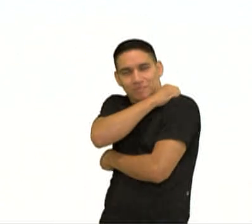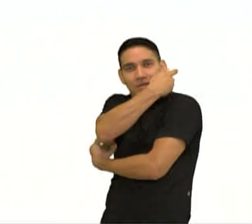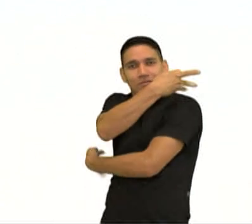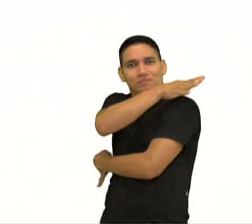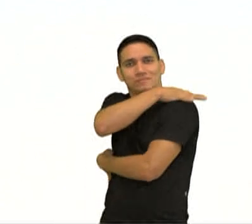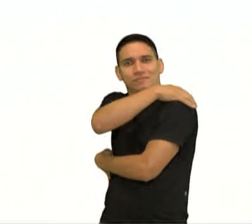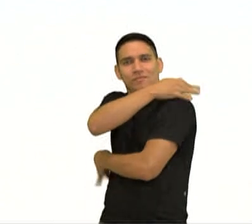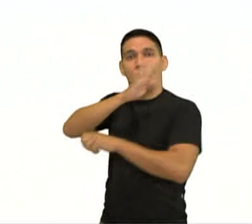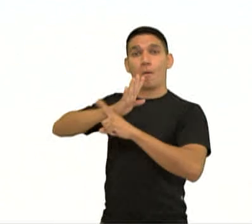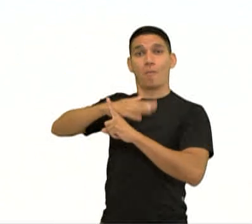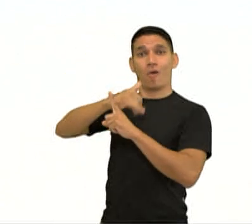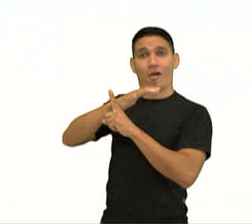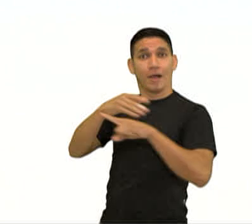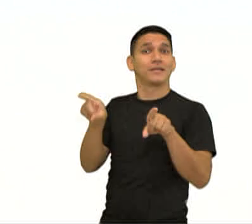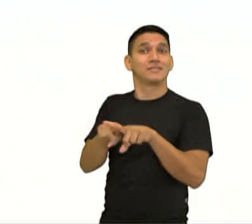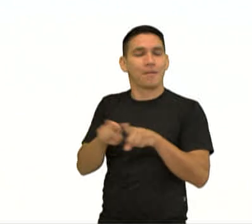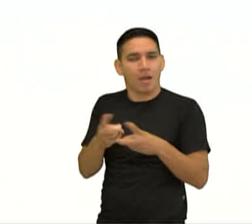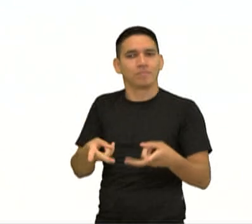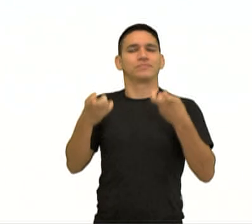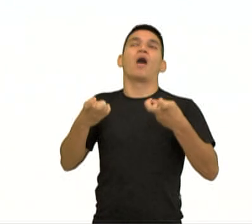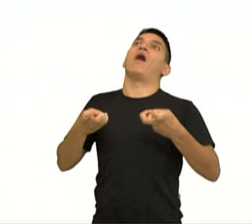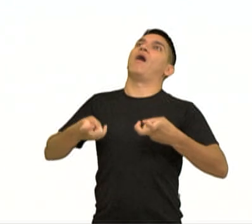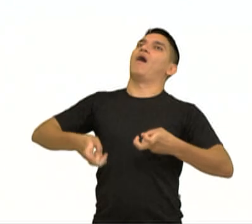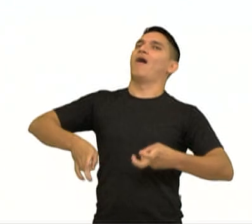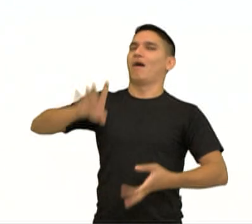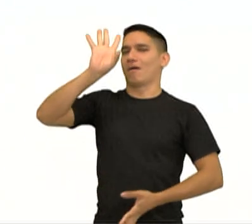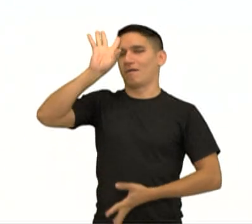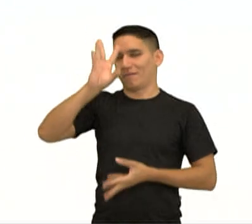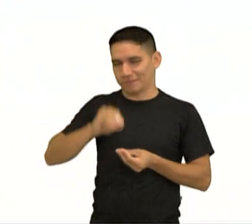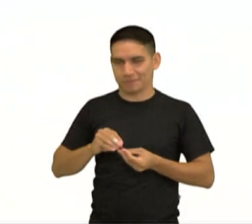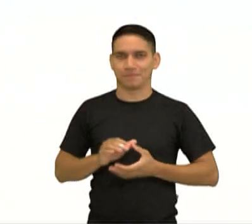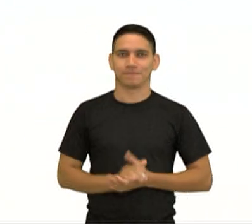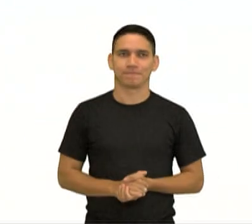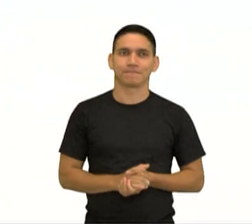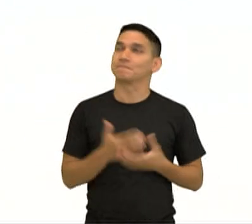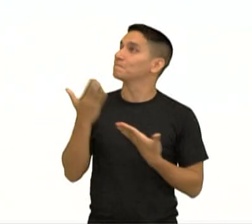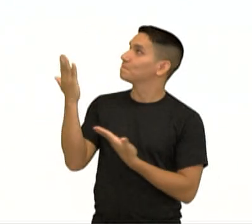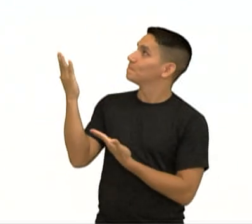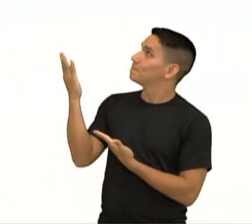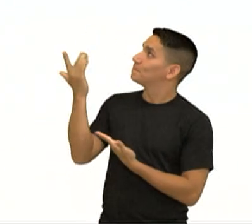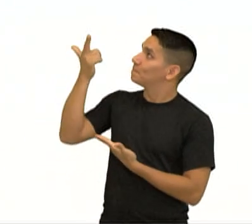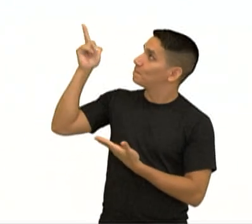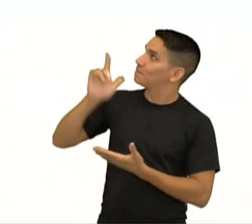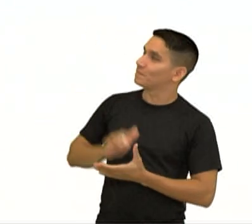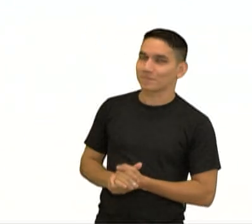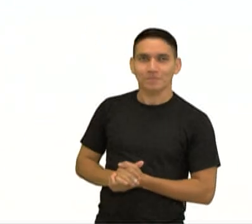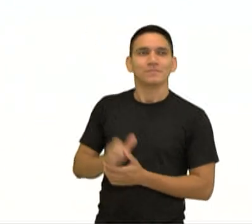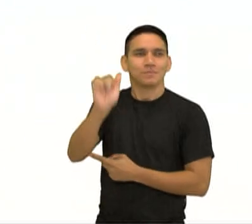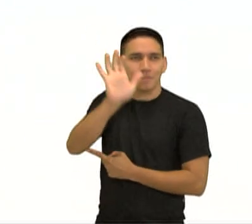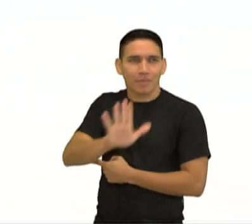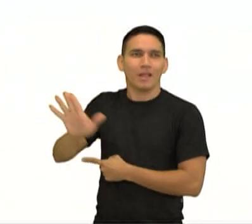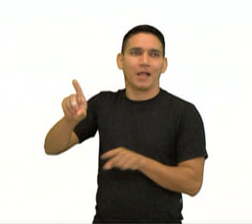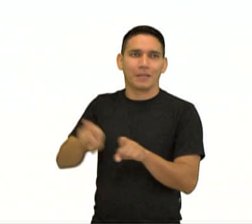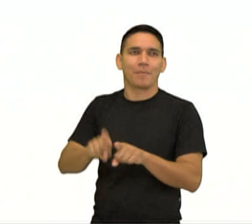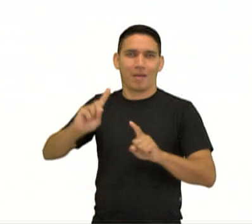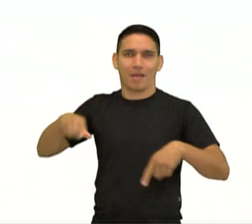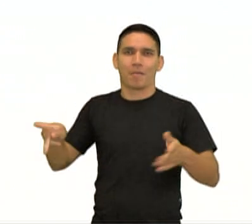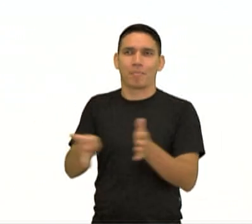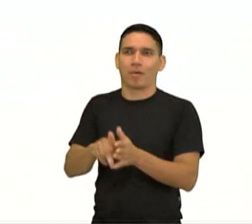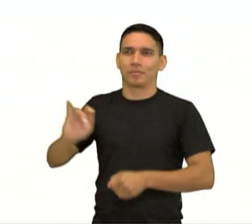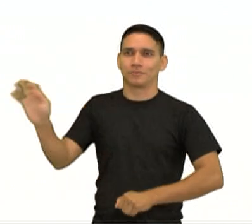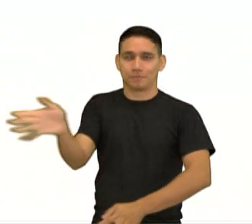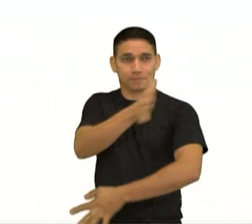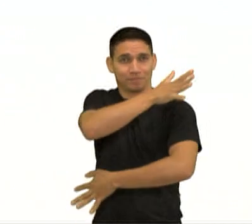parangolé para perceber a obra no todo. Aqui nós temos algumas imagens, né? Olha aqui, uma capa,